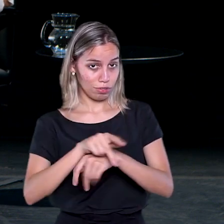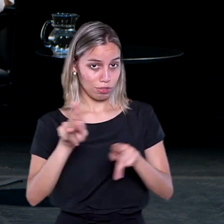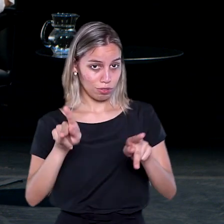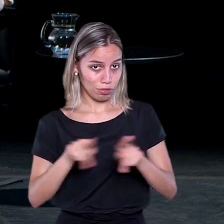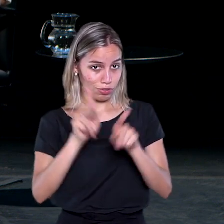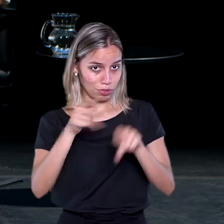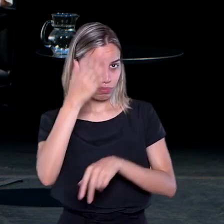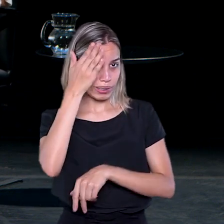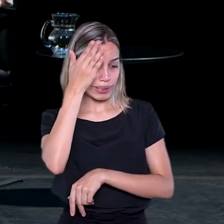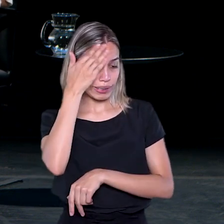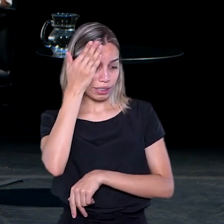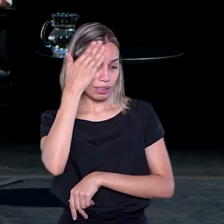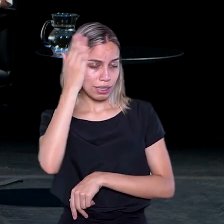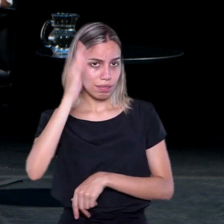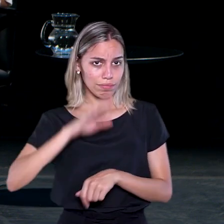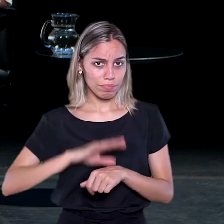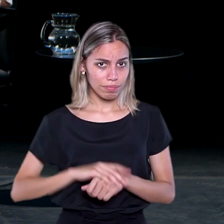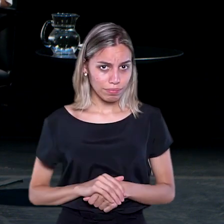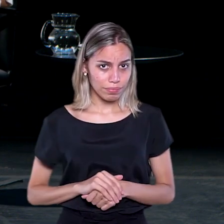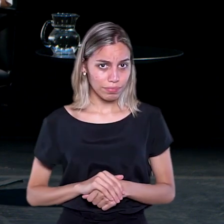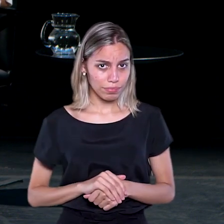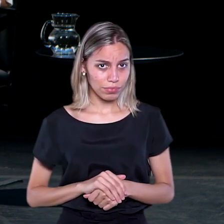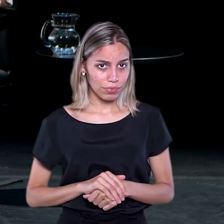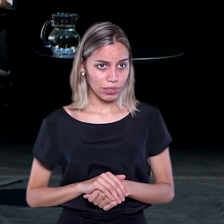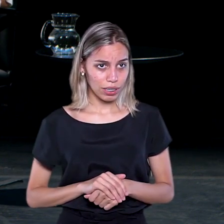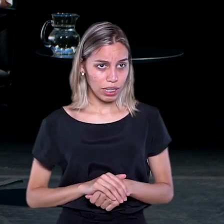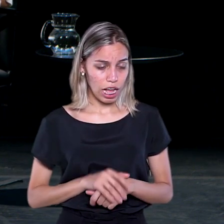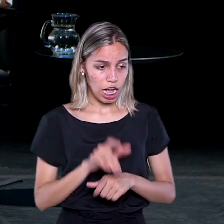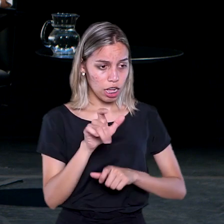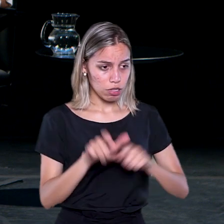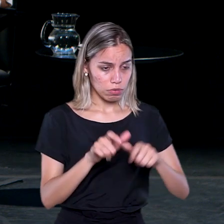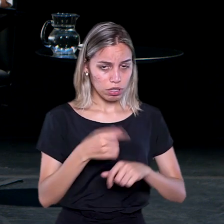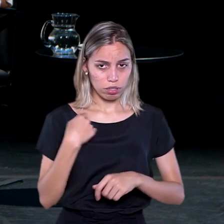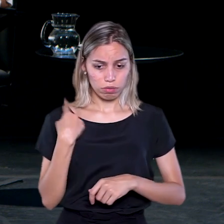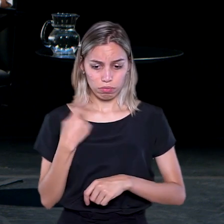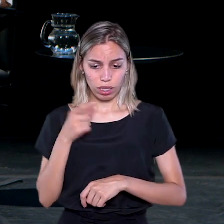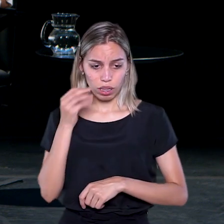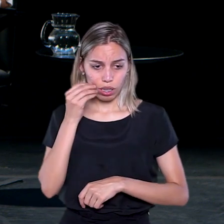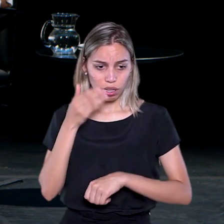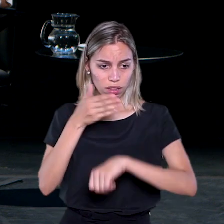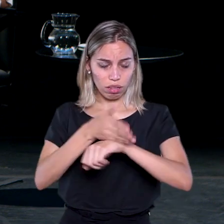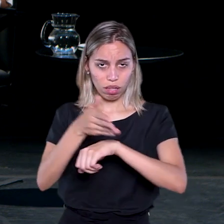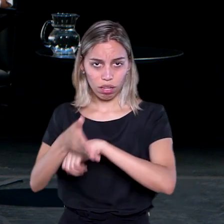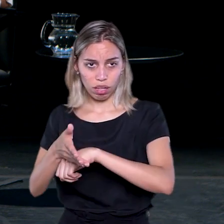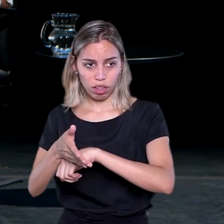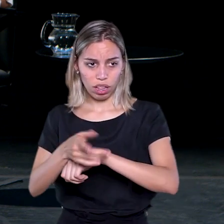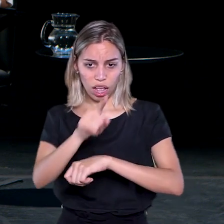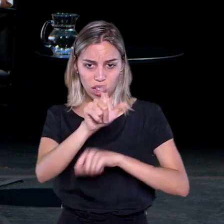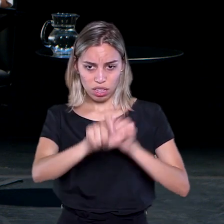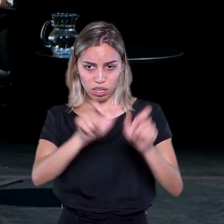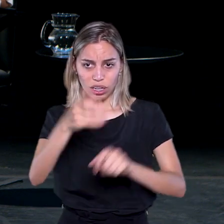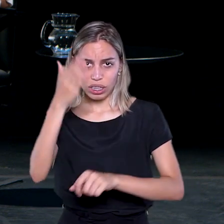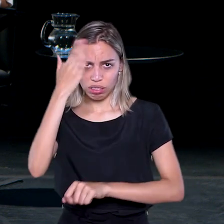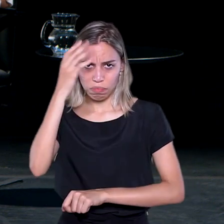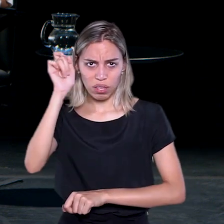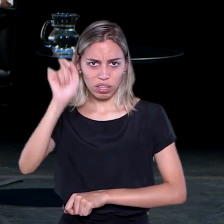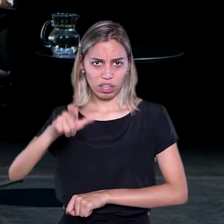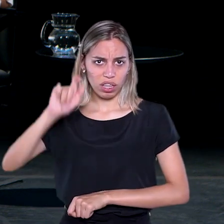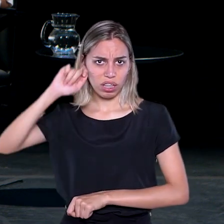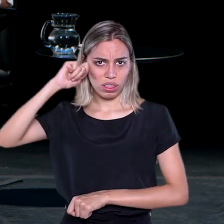sabe. Exatamente. Os recursos humanos que nos negam acesso também sabem quem são pessoas